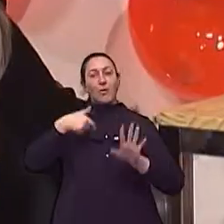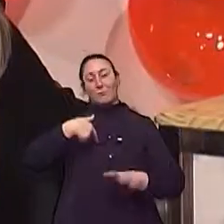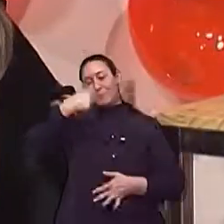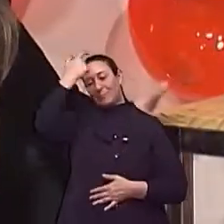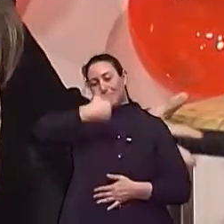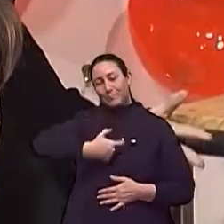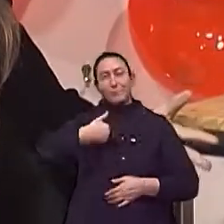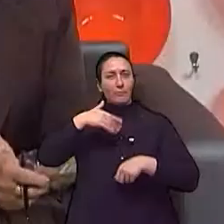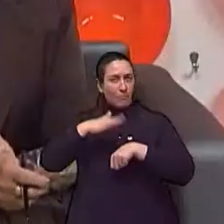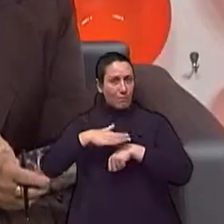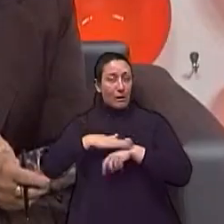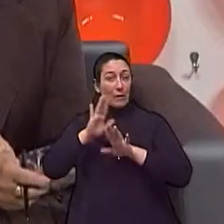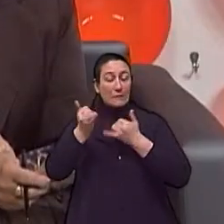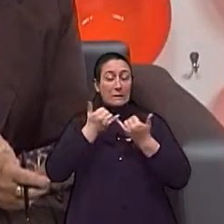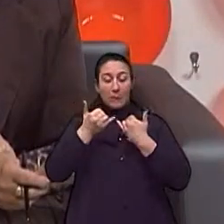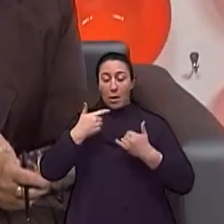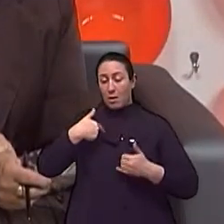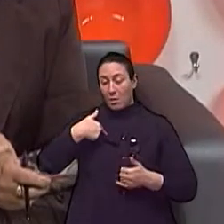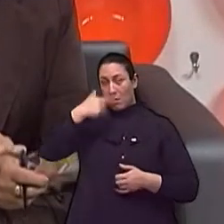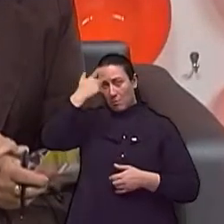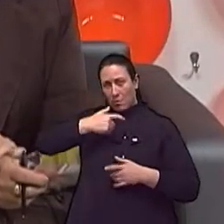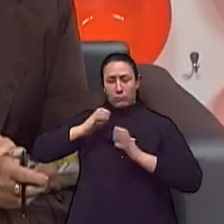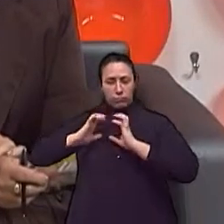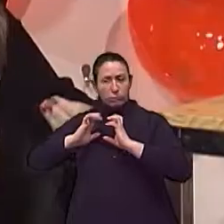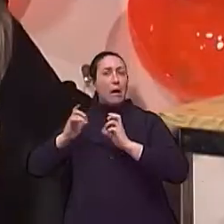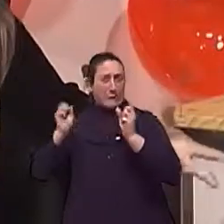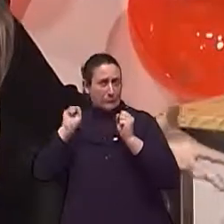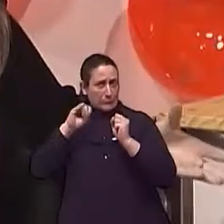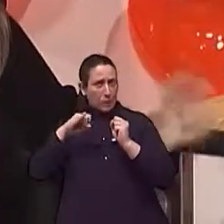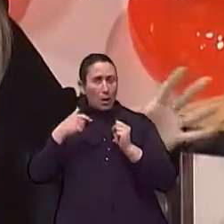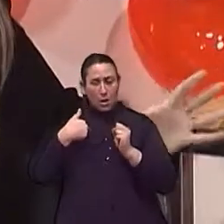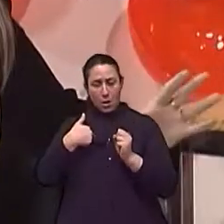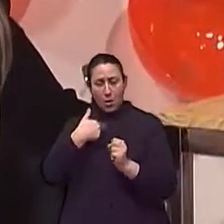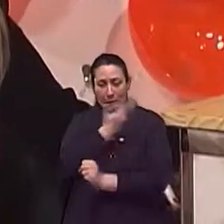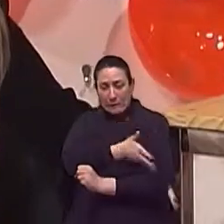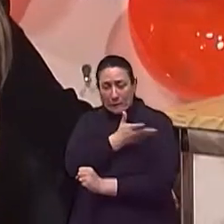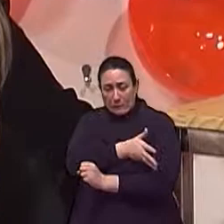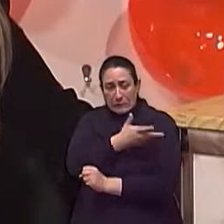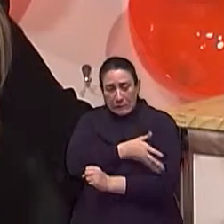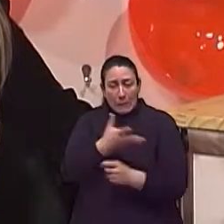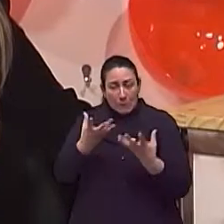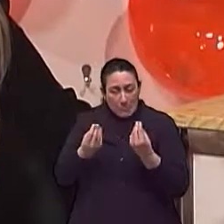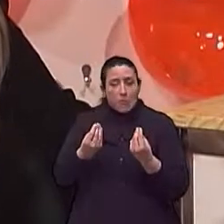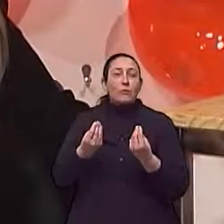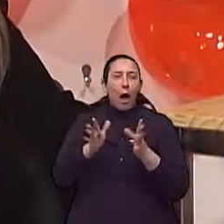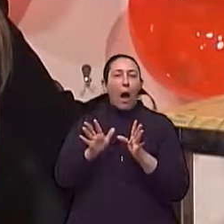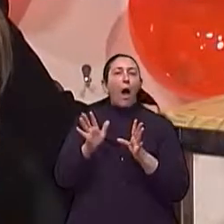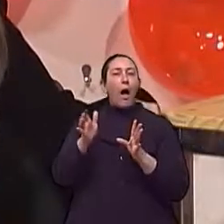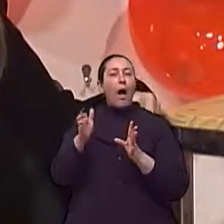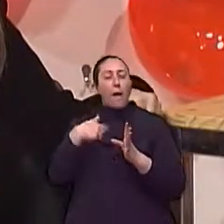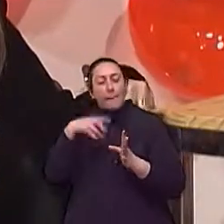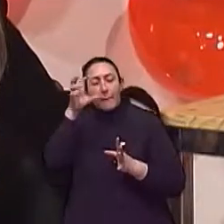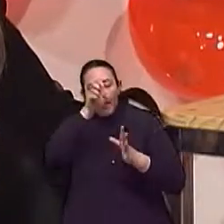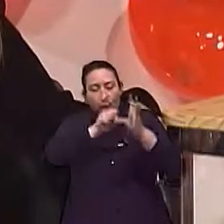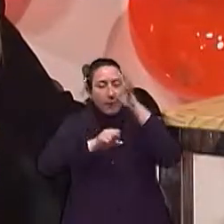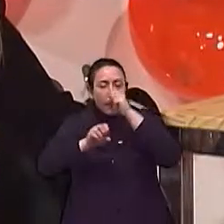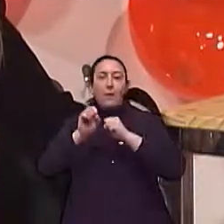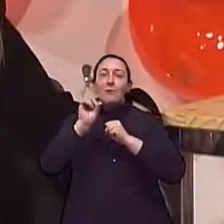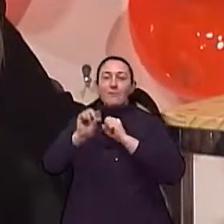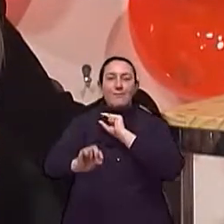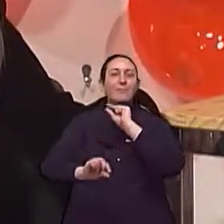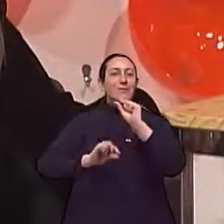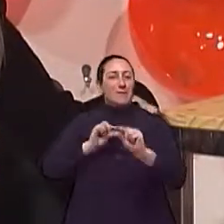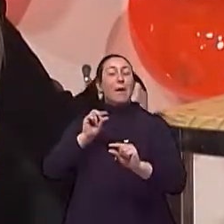disposição se eu treinar bastante para qualquer coisa eu vou ser melhor do que aquele que treinou menos isso é uma questão de vida né mas acho que essa é uma mensagem muito